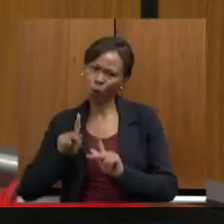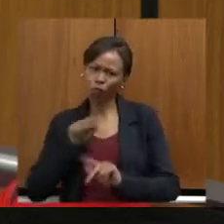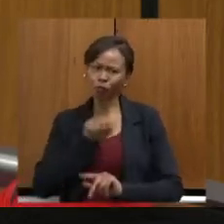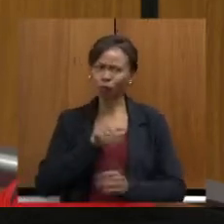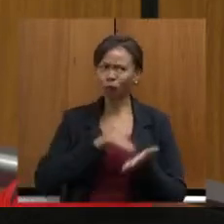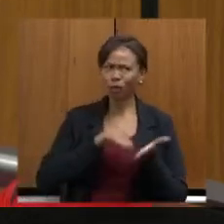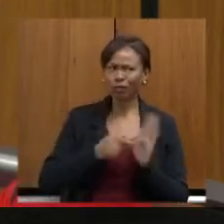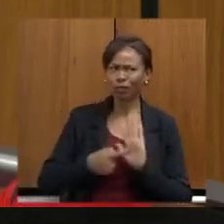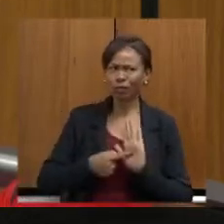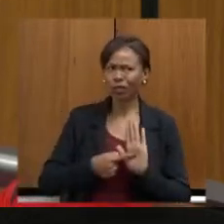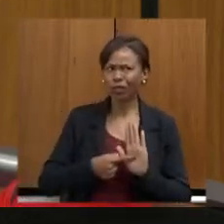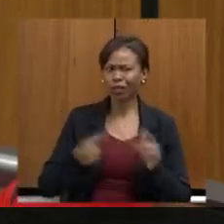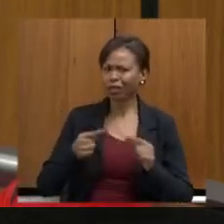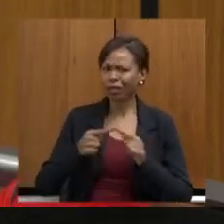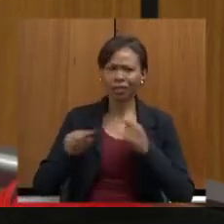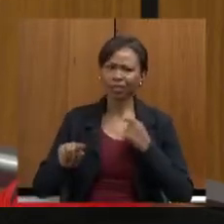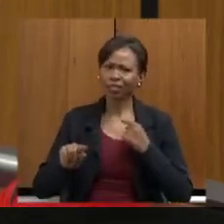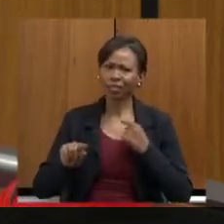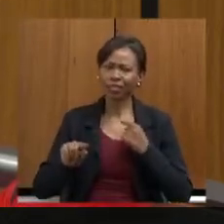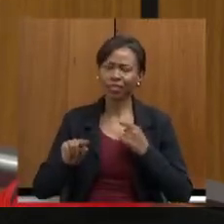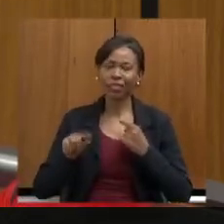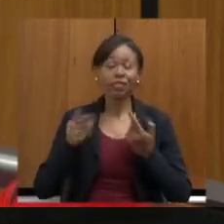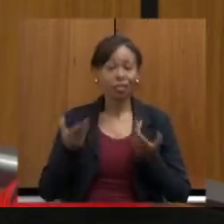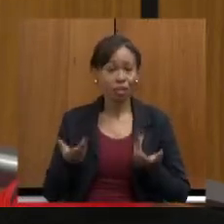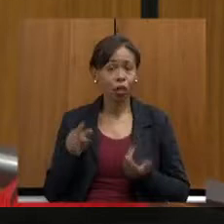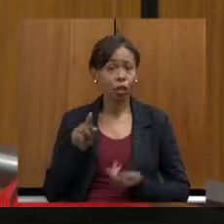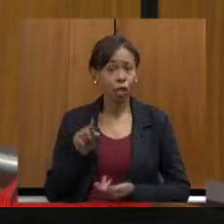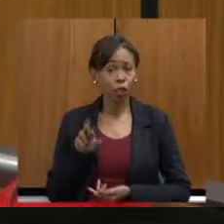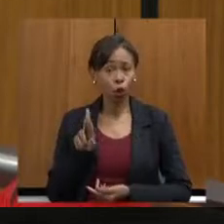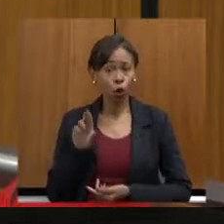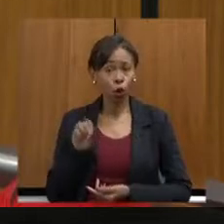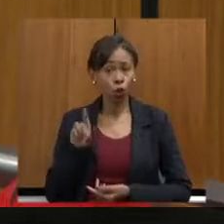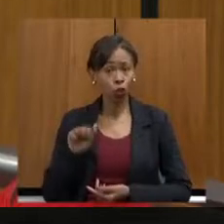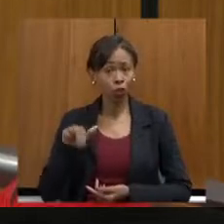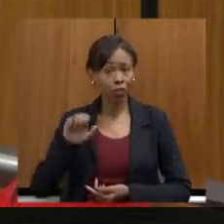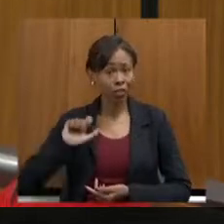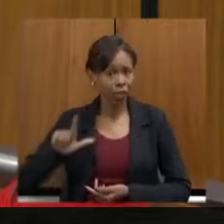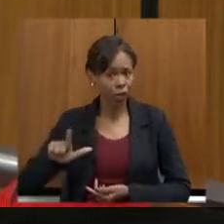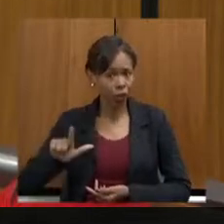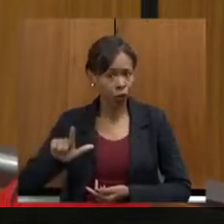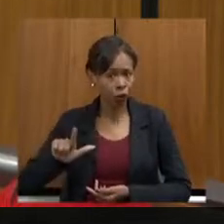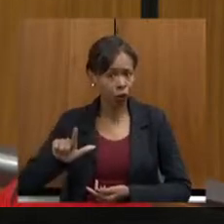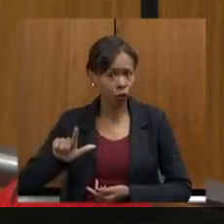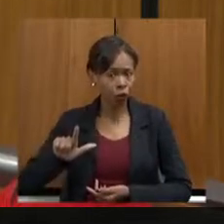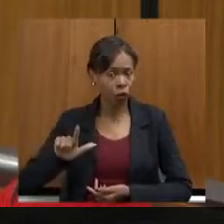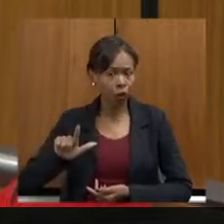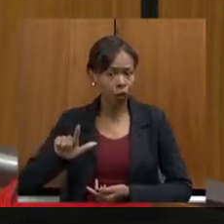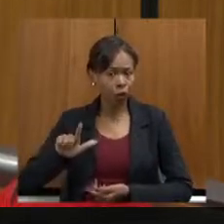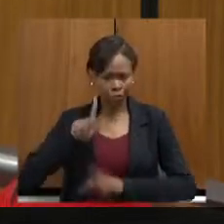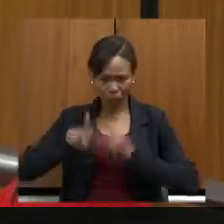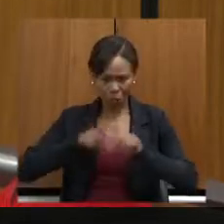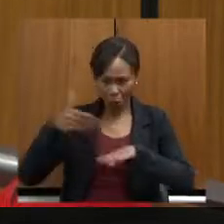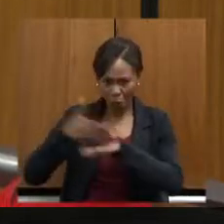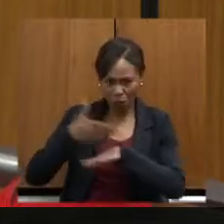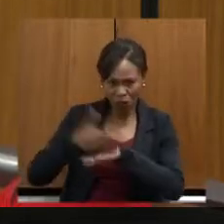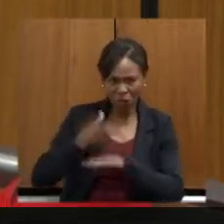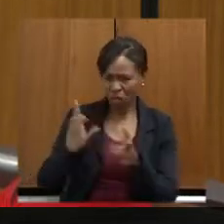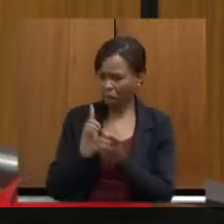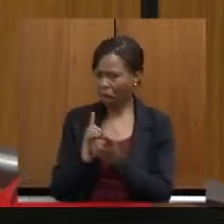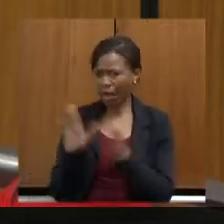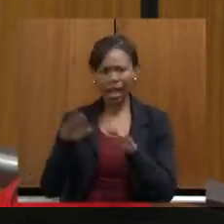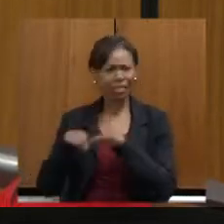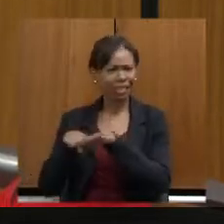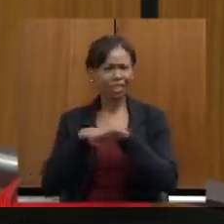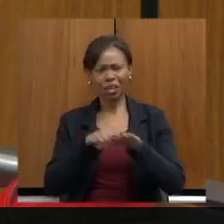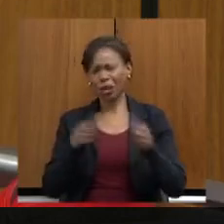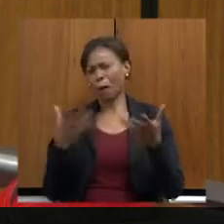então eu queria primeiro registrar que essa discussão do Rodoanel longe de ser um processo participativo democrático e que